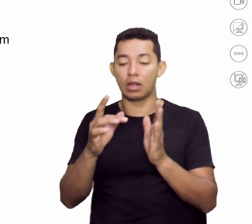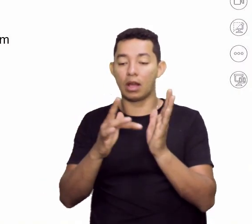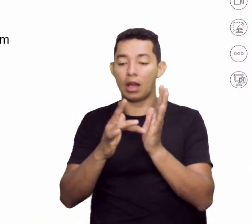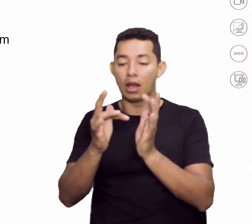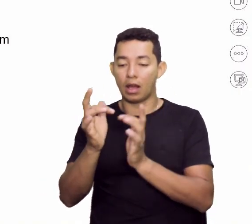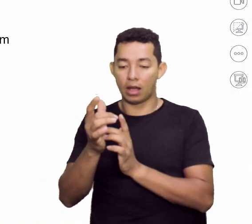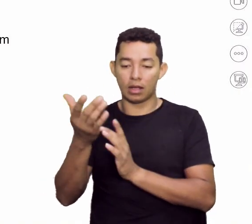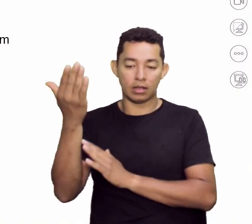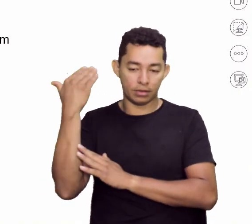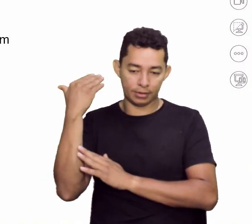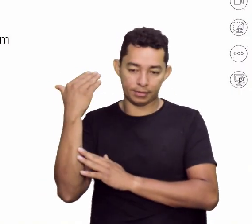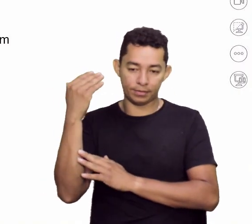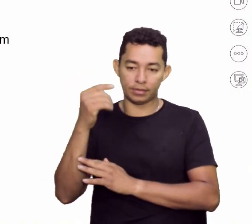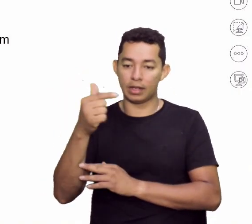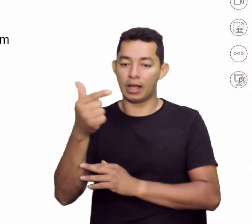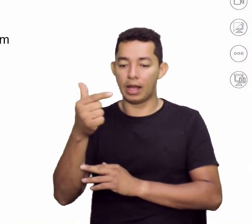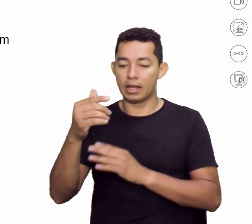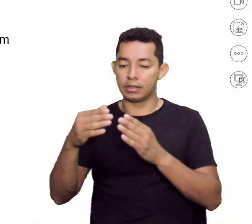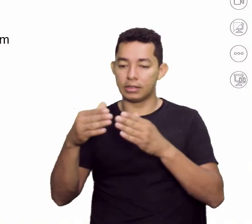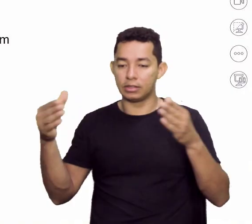do Egito, medindo